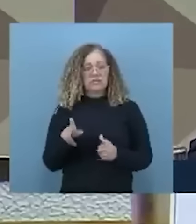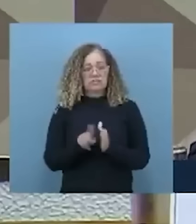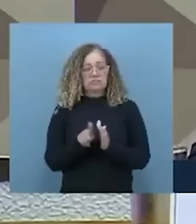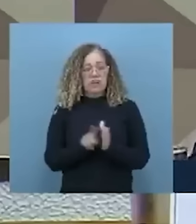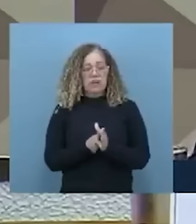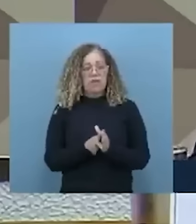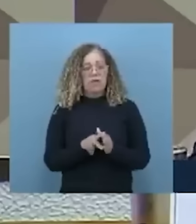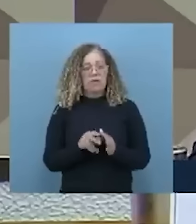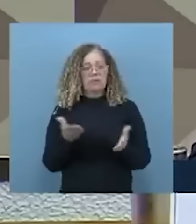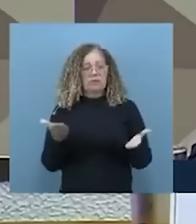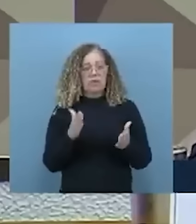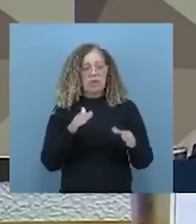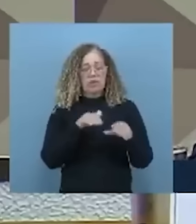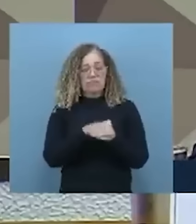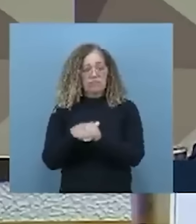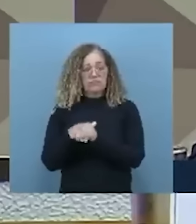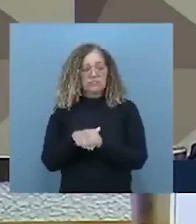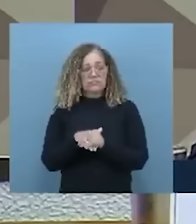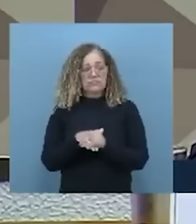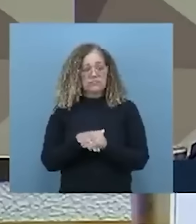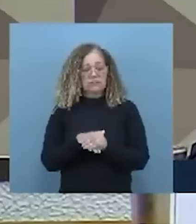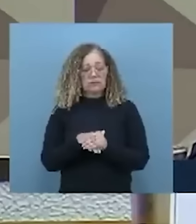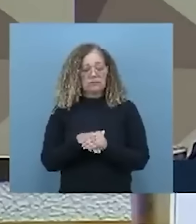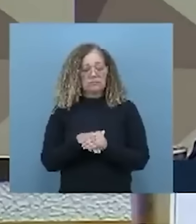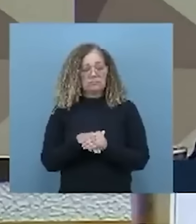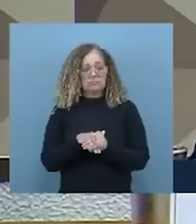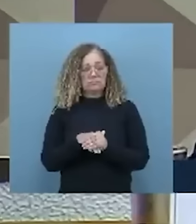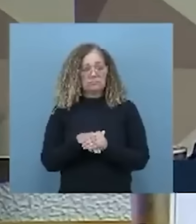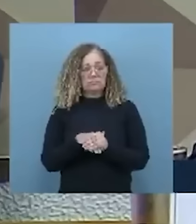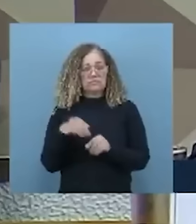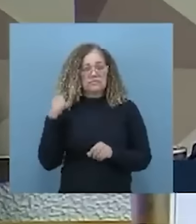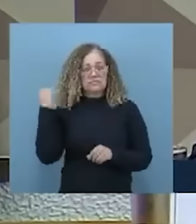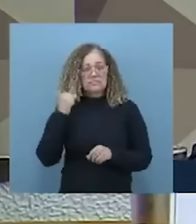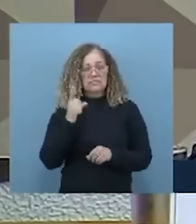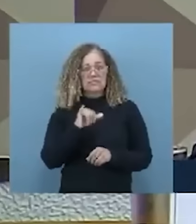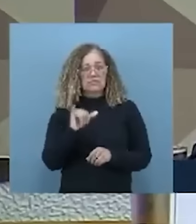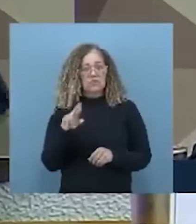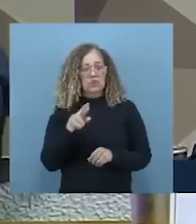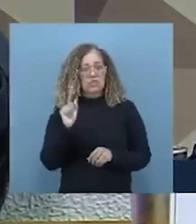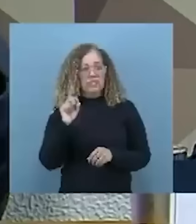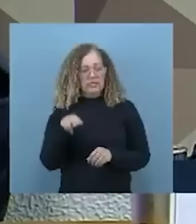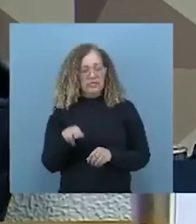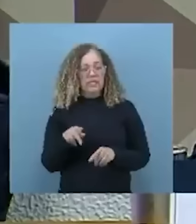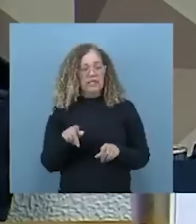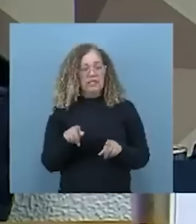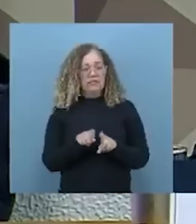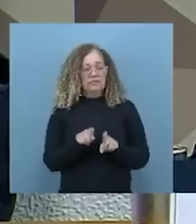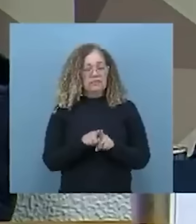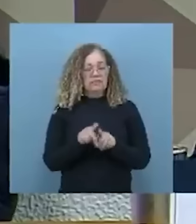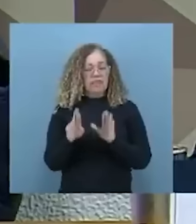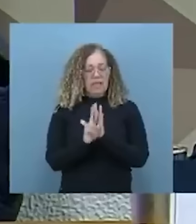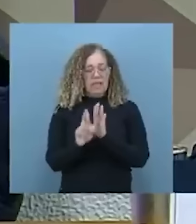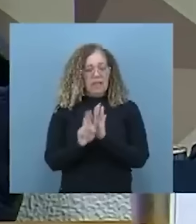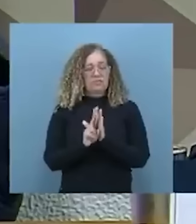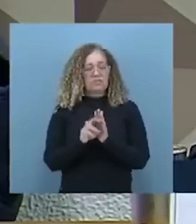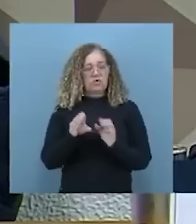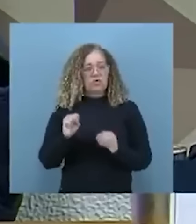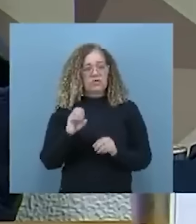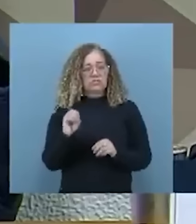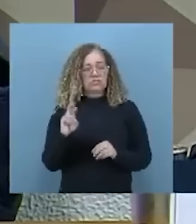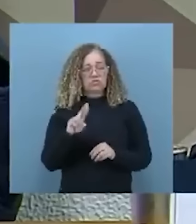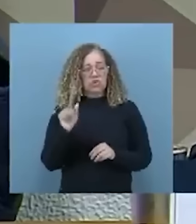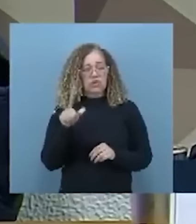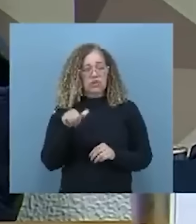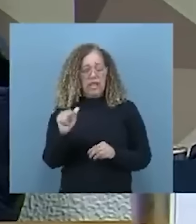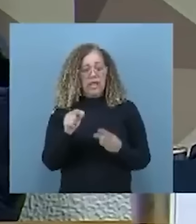coloco em votação os nomes do senador Iran Presidente a Senadora soré relatora o senador Alessandro